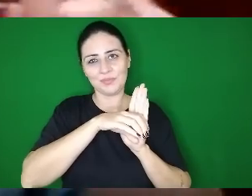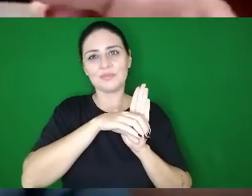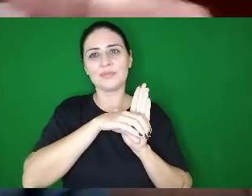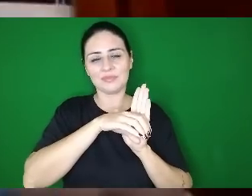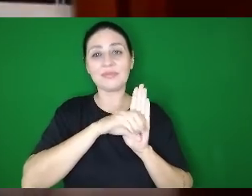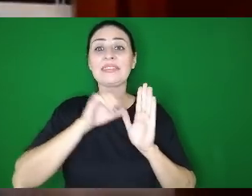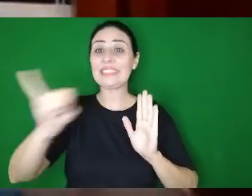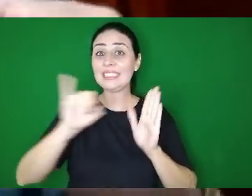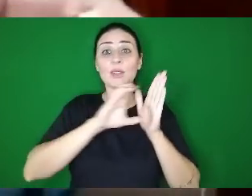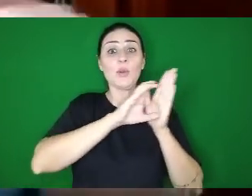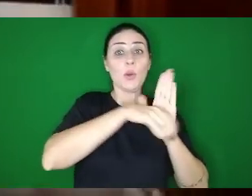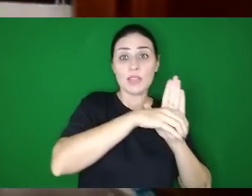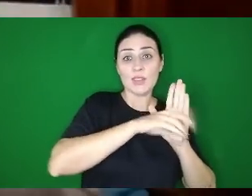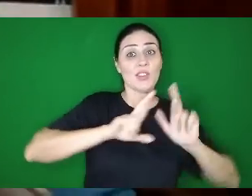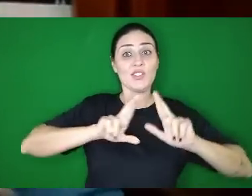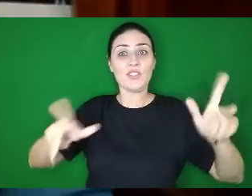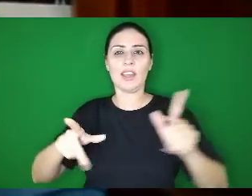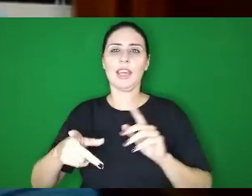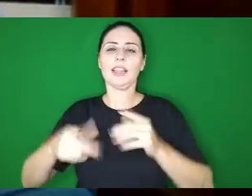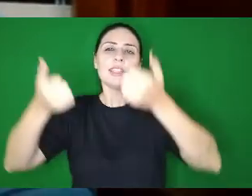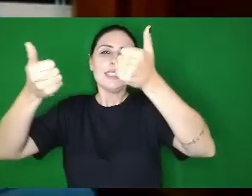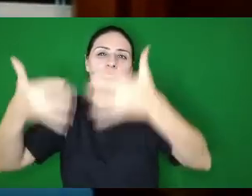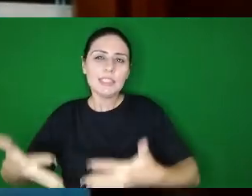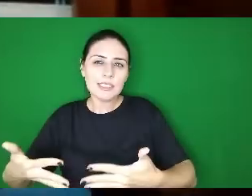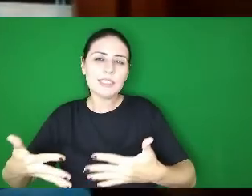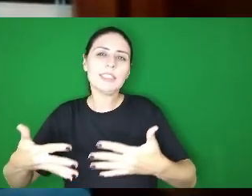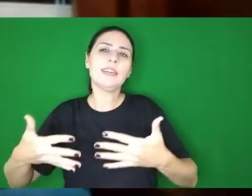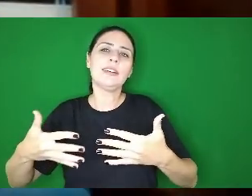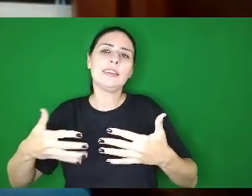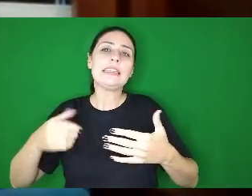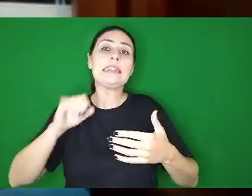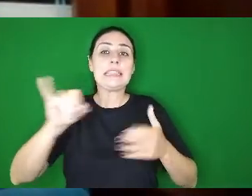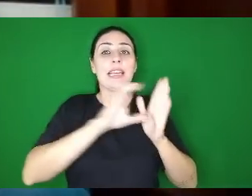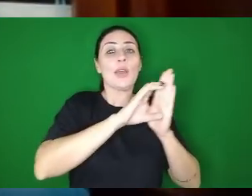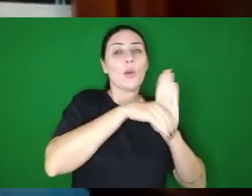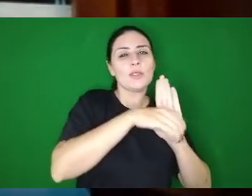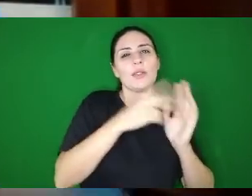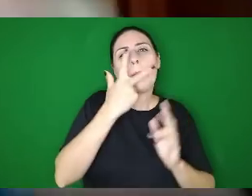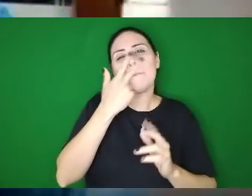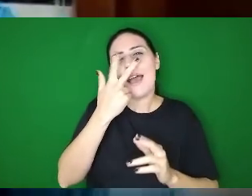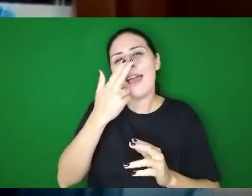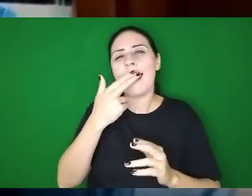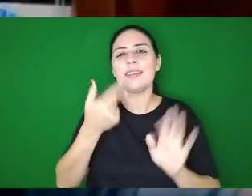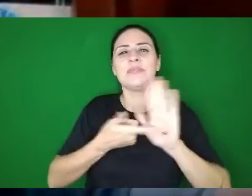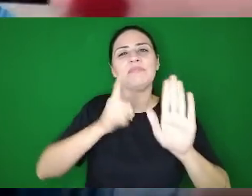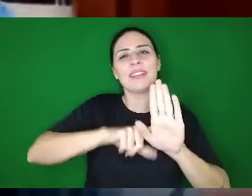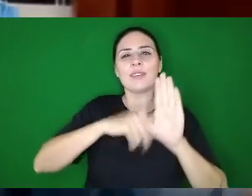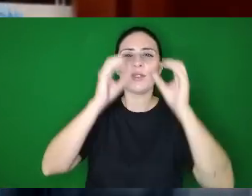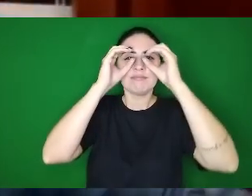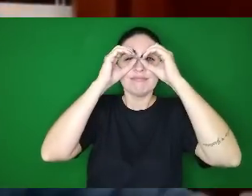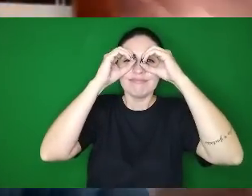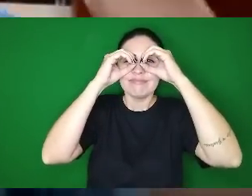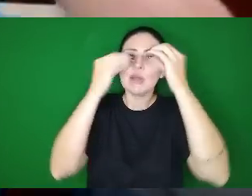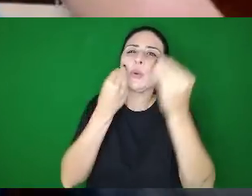não é definição, se o conceito é um meio, é uma lente para a gente, para o mundo